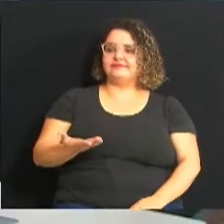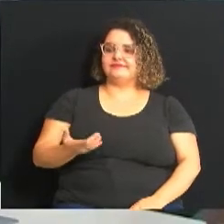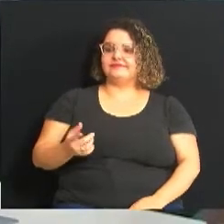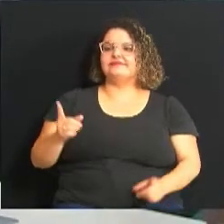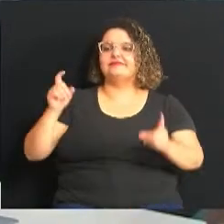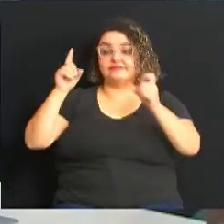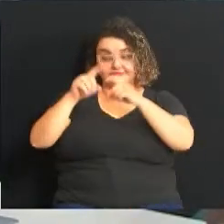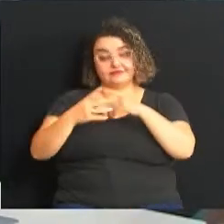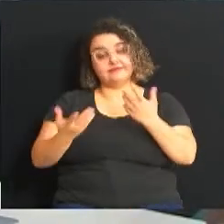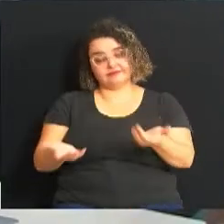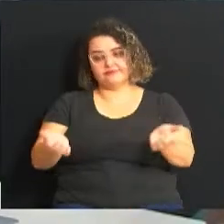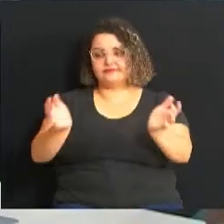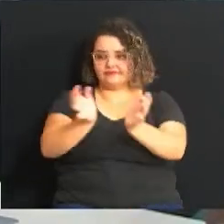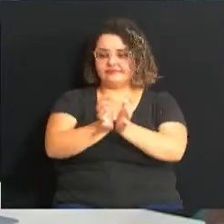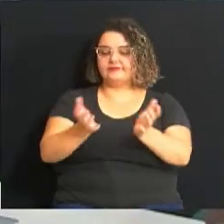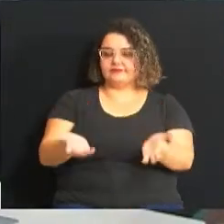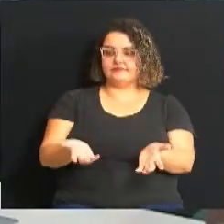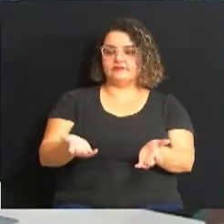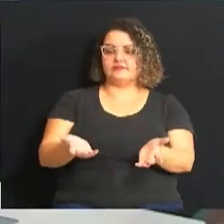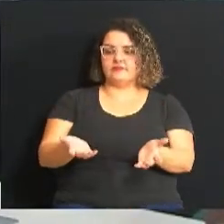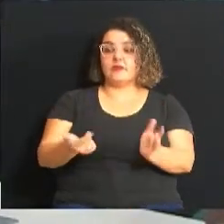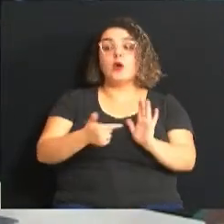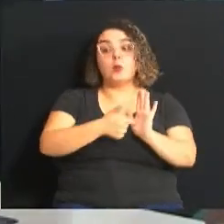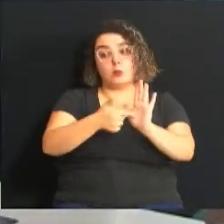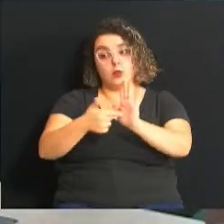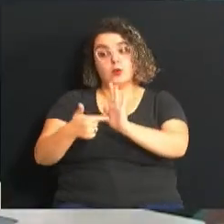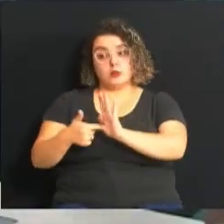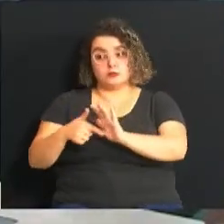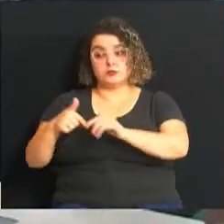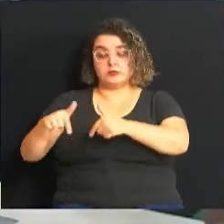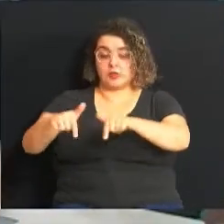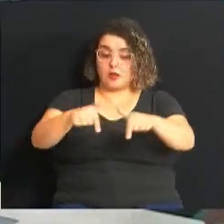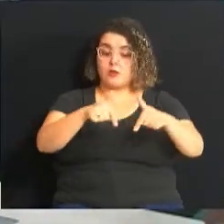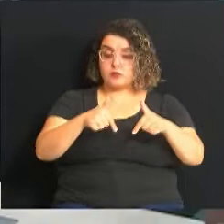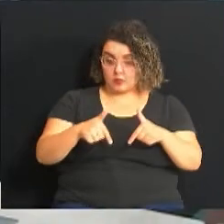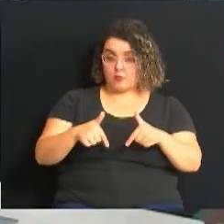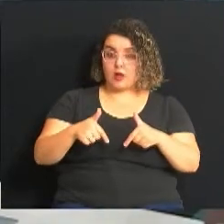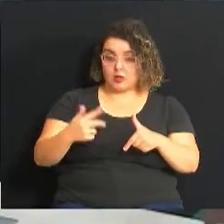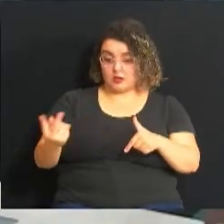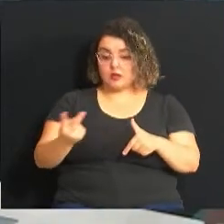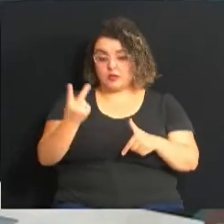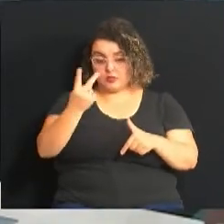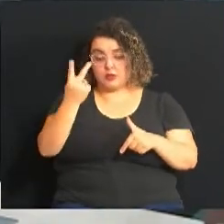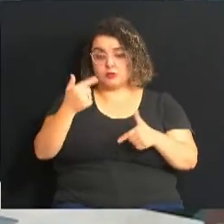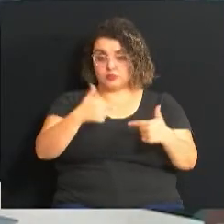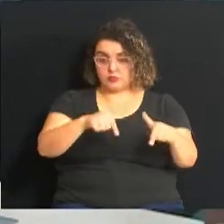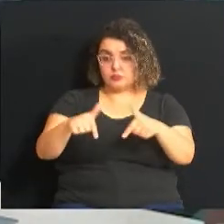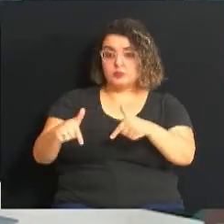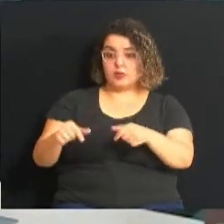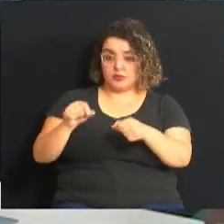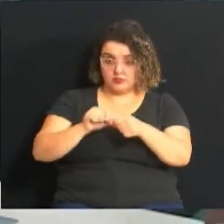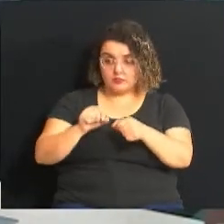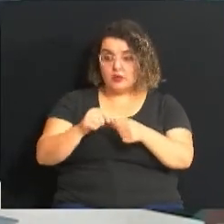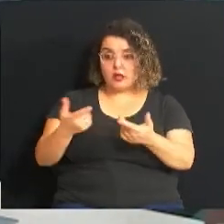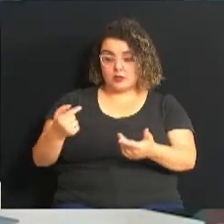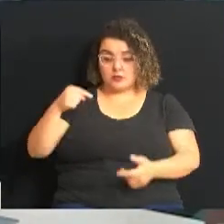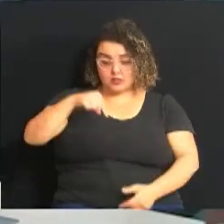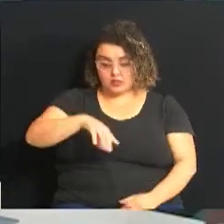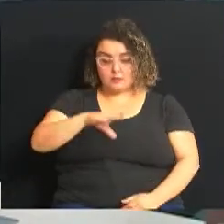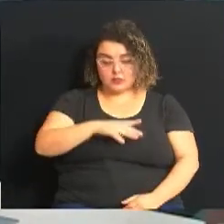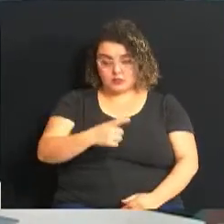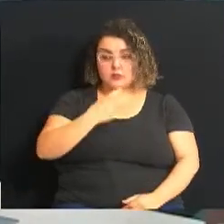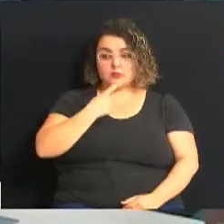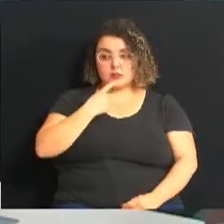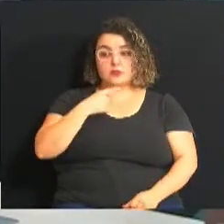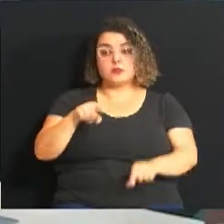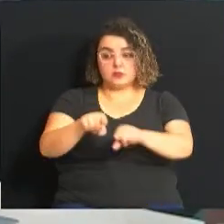comissão, tanto mostrar o trabalho e valorizar o trabalho que eles fazem para a nossa cidade, como aprender